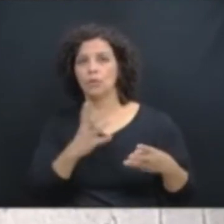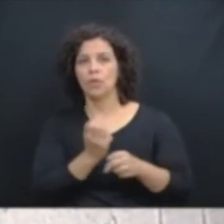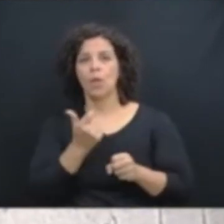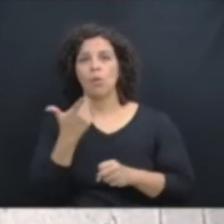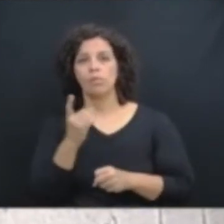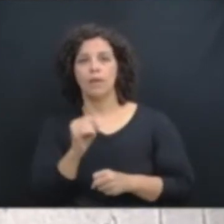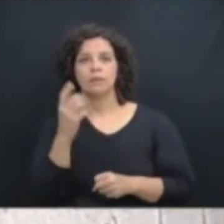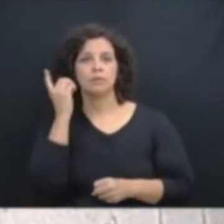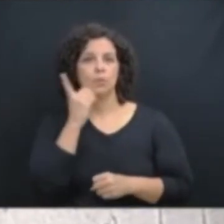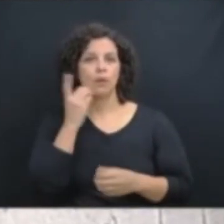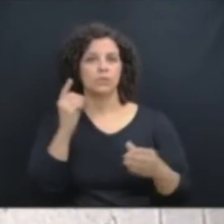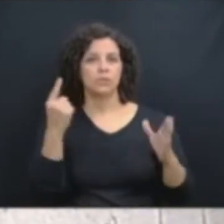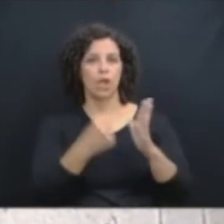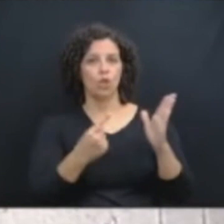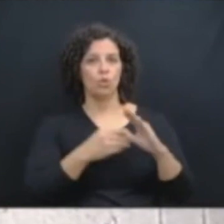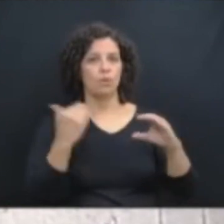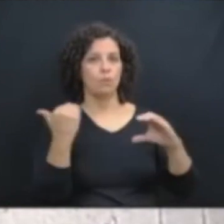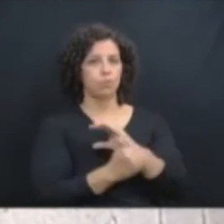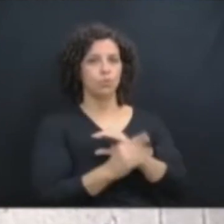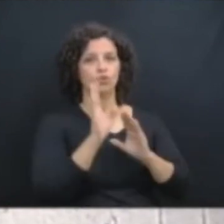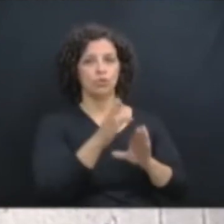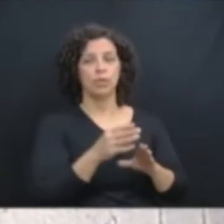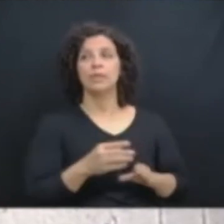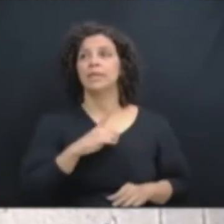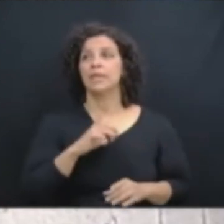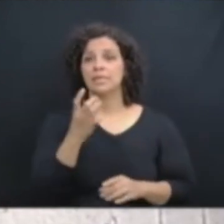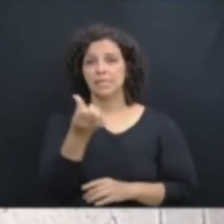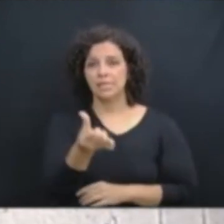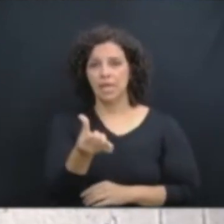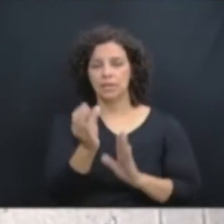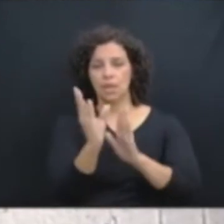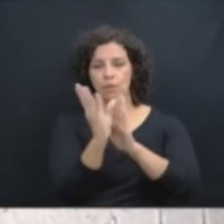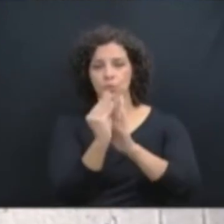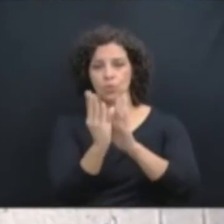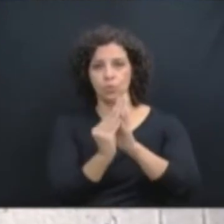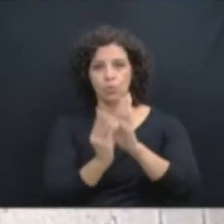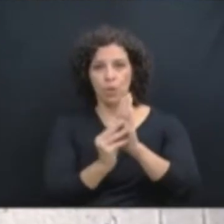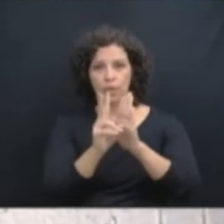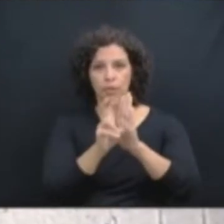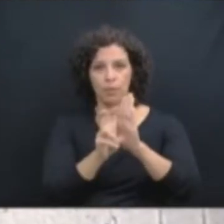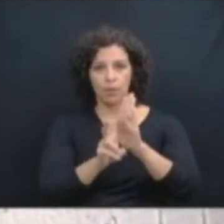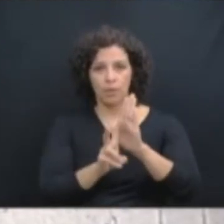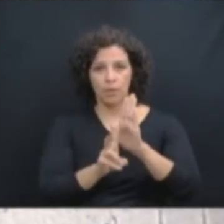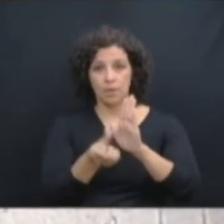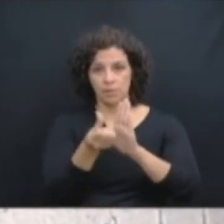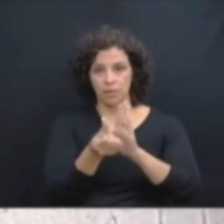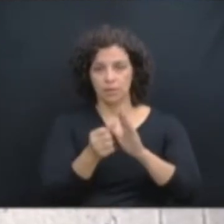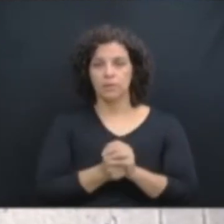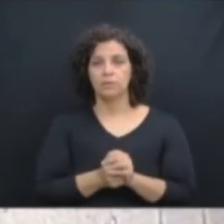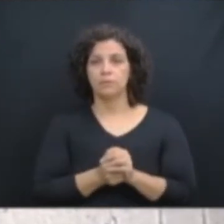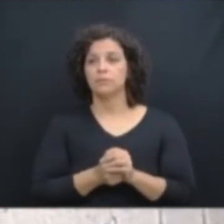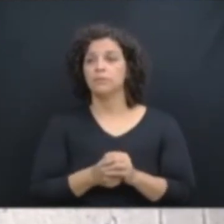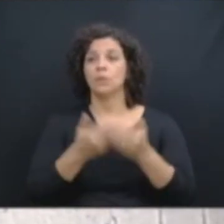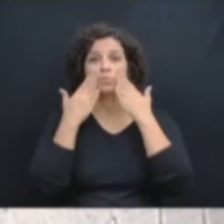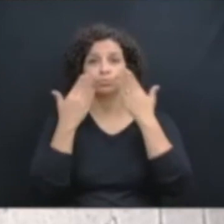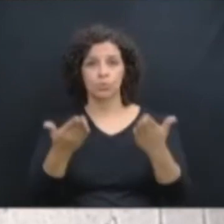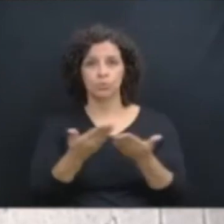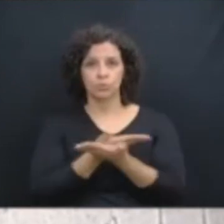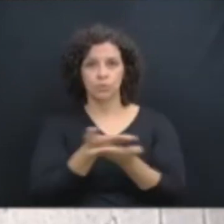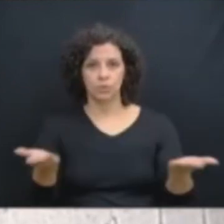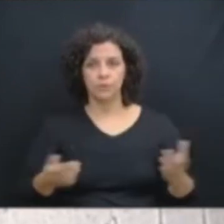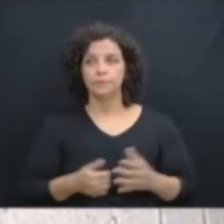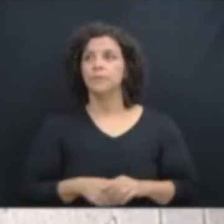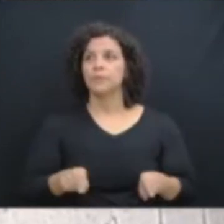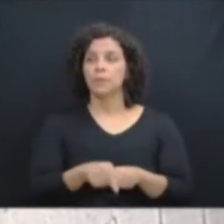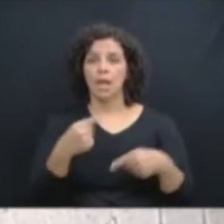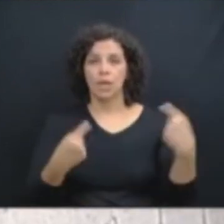Essas denúncias têm 6 conteúdos programáticos. Depois de torná-las públicas aqui e